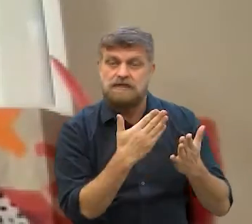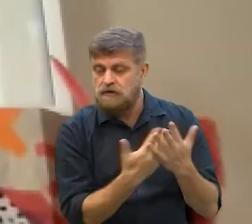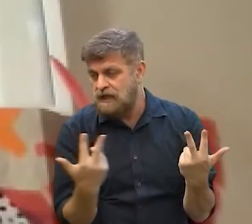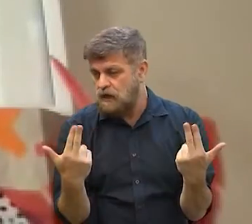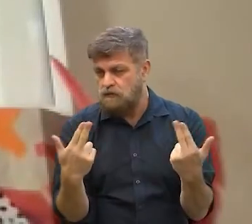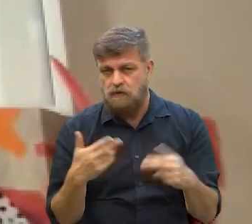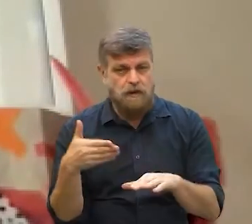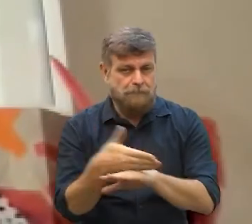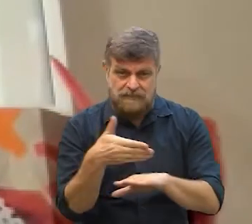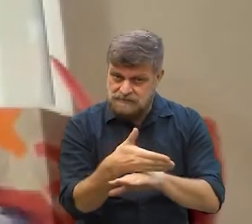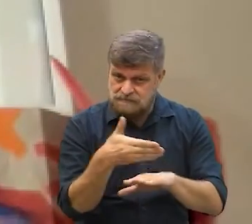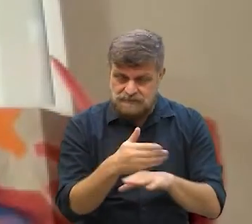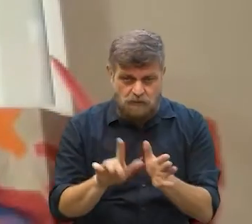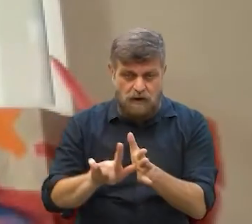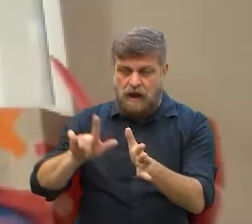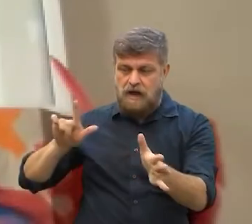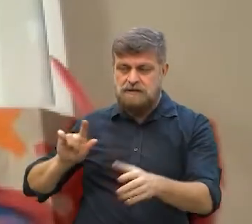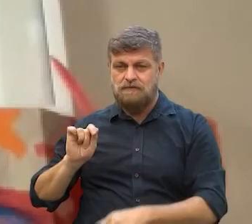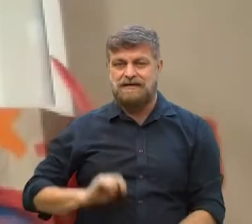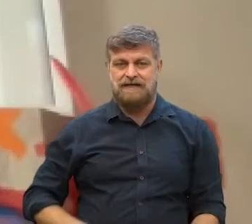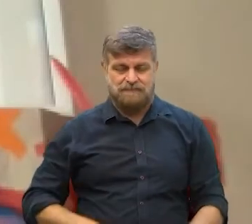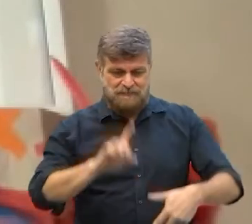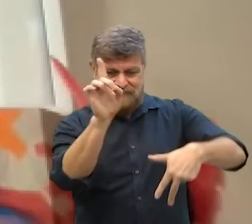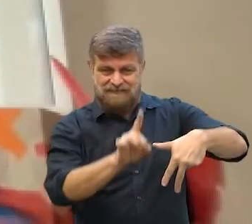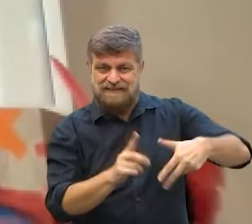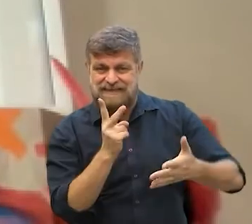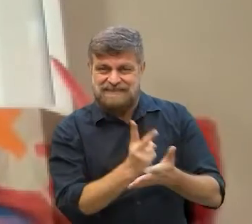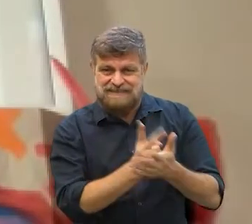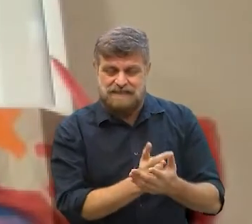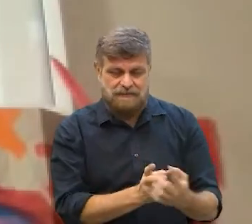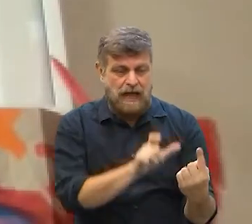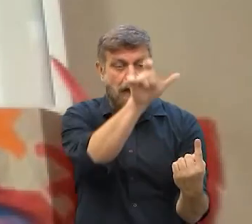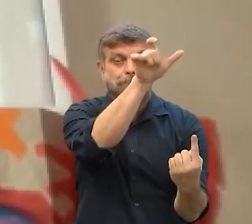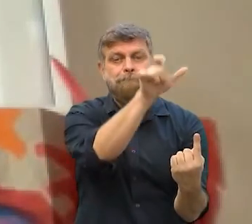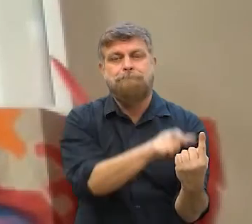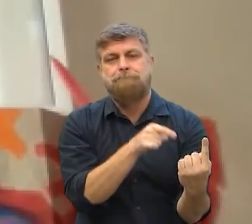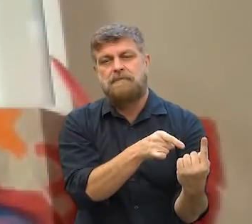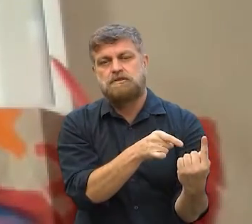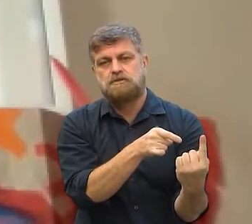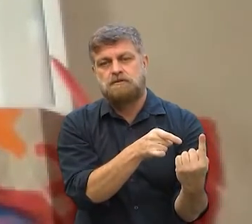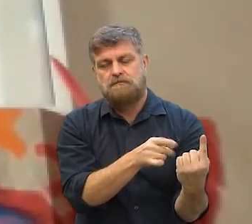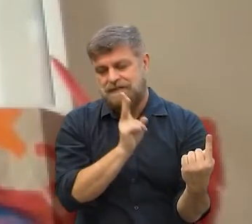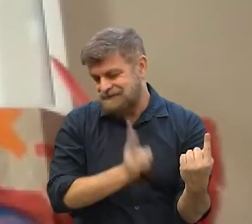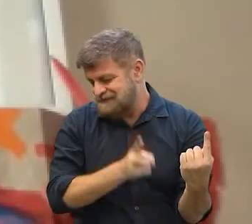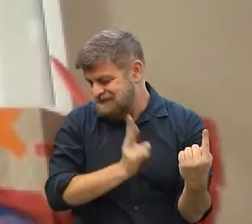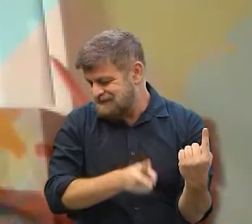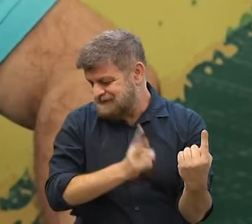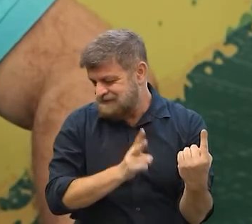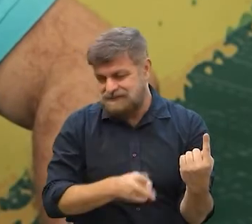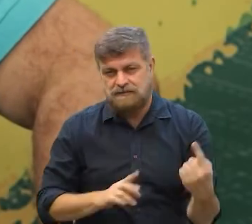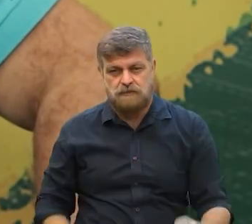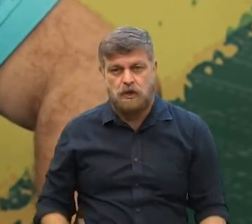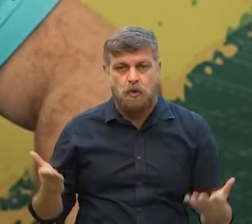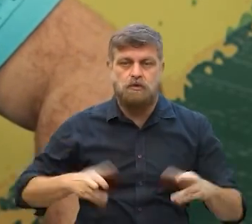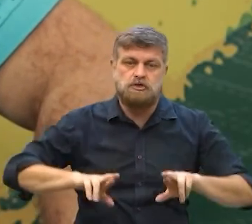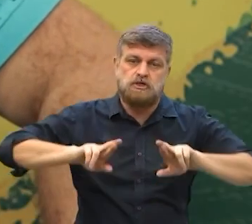maior participação. Antes, a deficiência recaía única e exclusivamente na pessoa com deficiência.